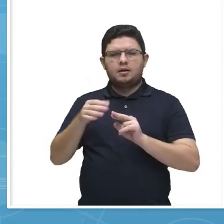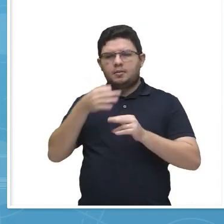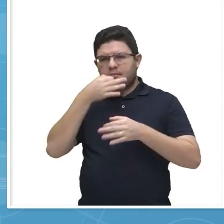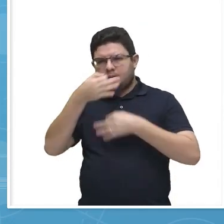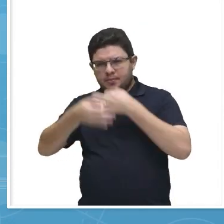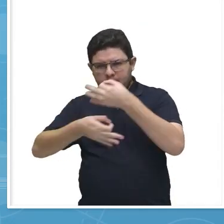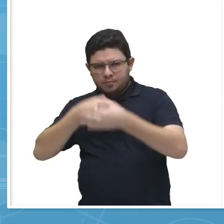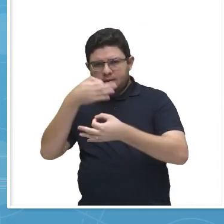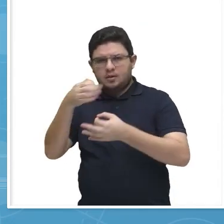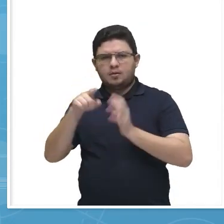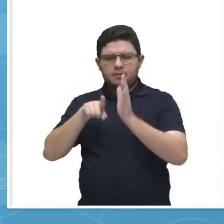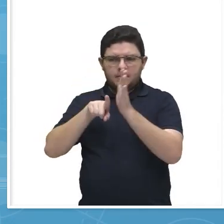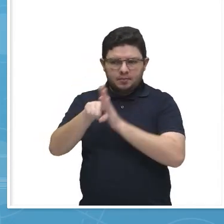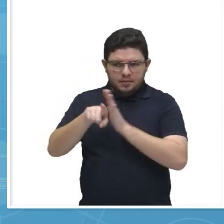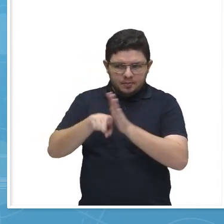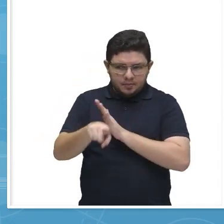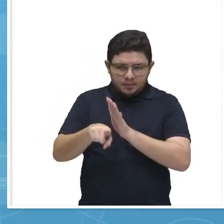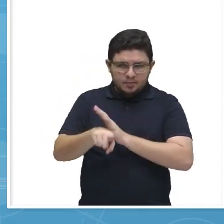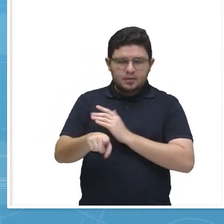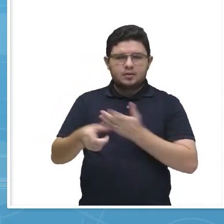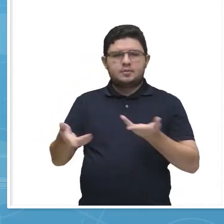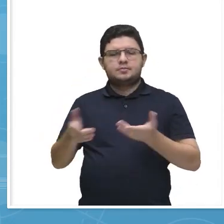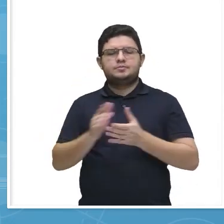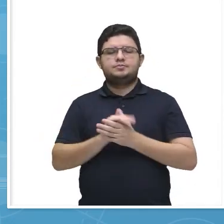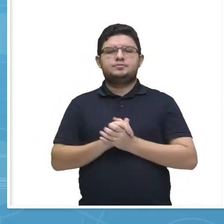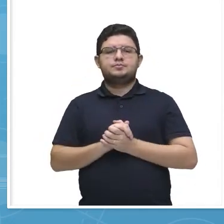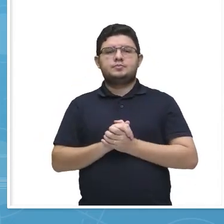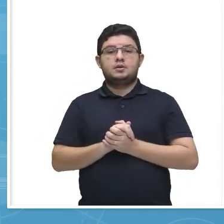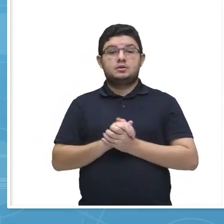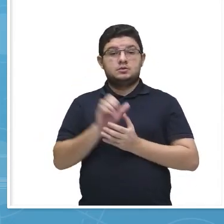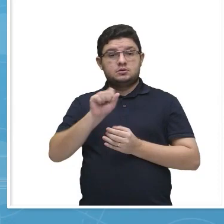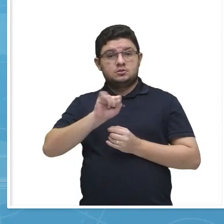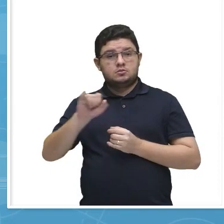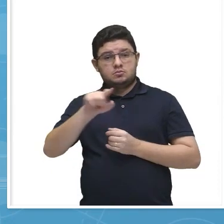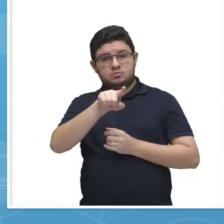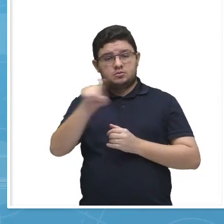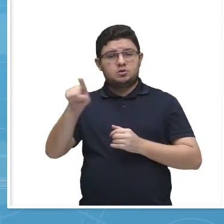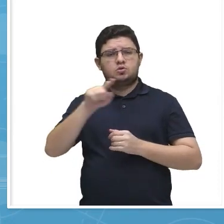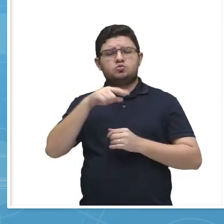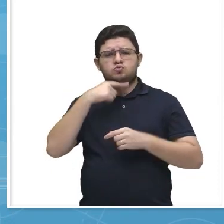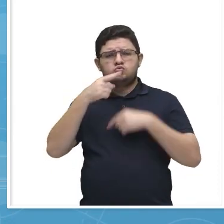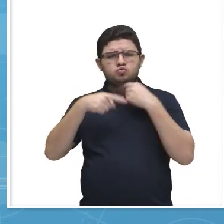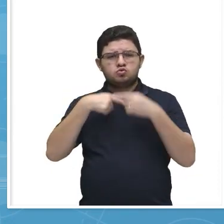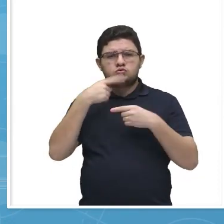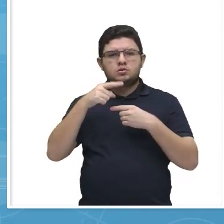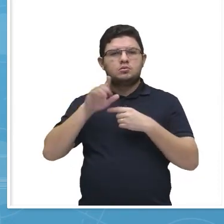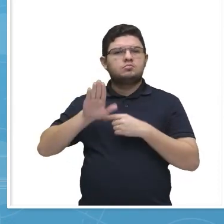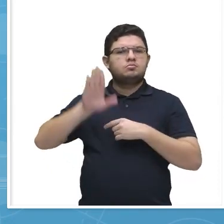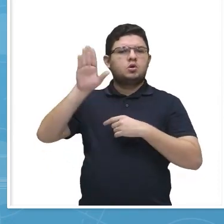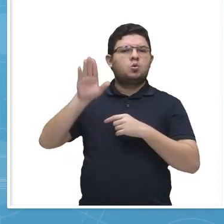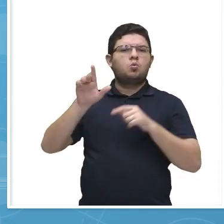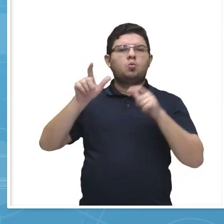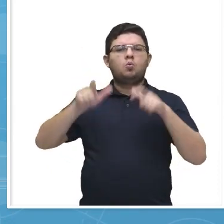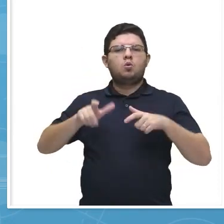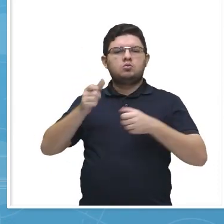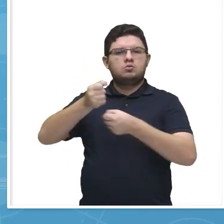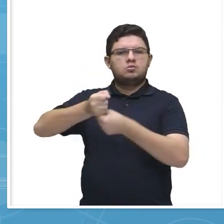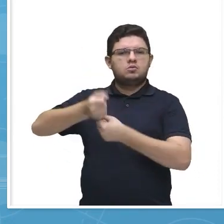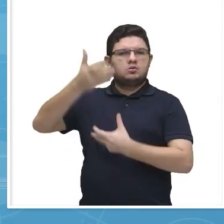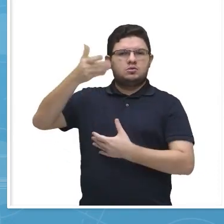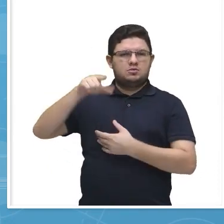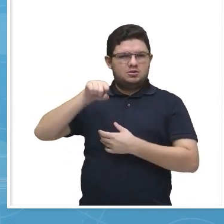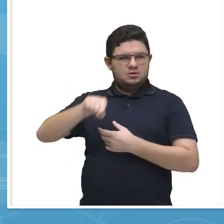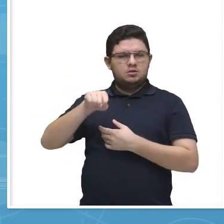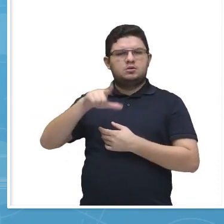fazendo perguntas, certo? Lembrando que caso você tenha alguma dúvida, você pode enviar lá para o chat, que temos os nossos professores de plantão que